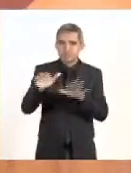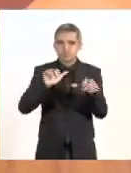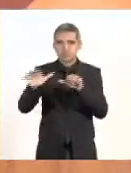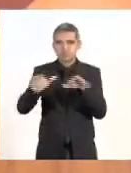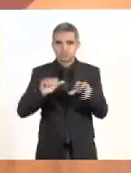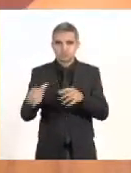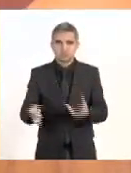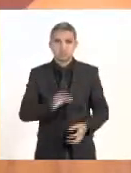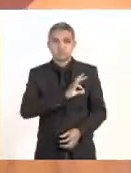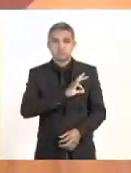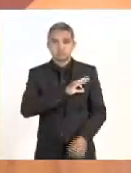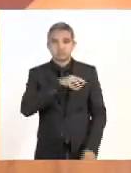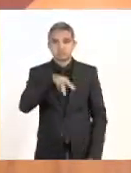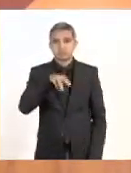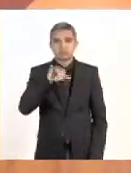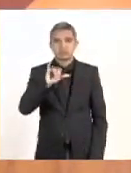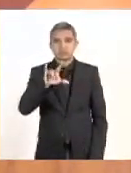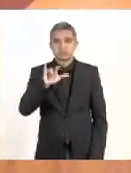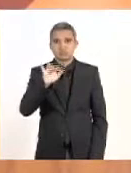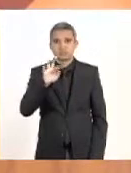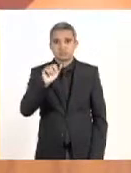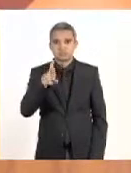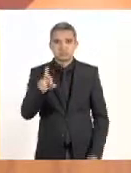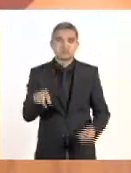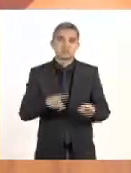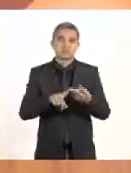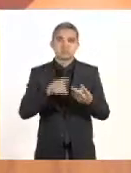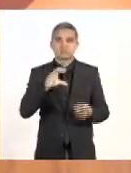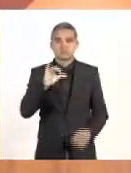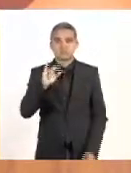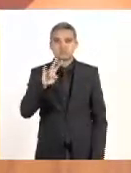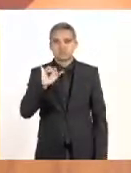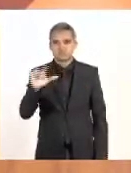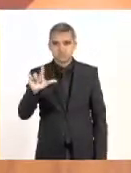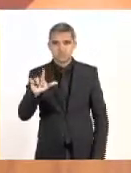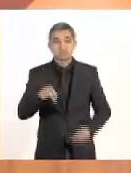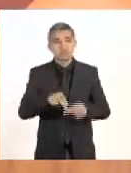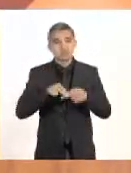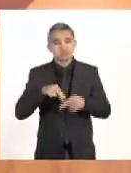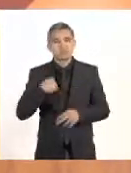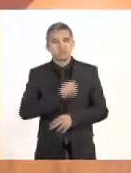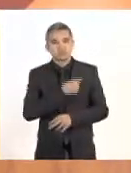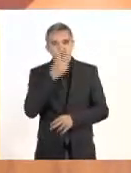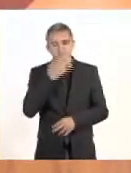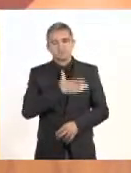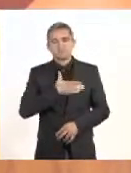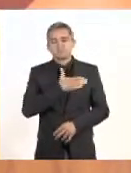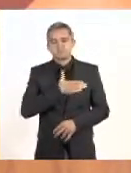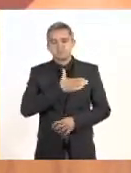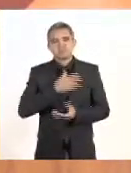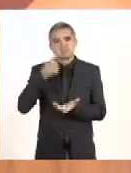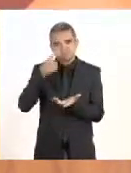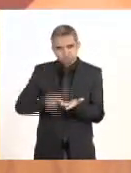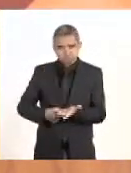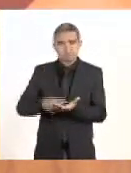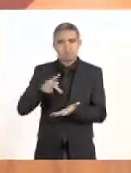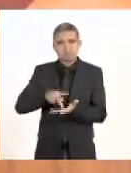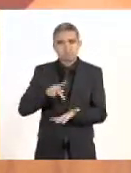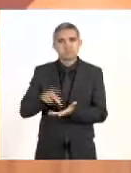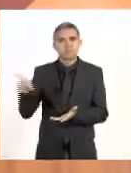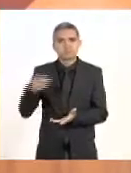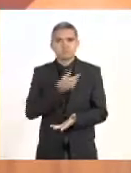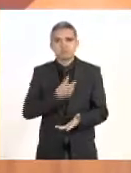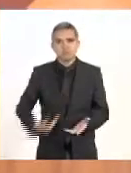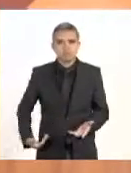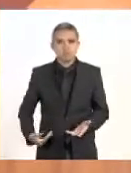Então ficamos honrados pelo compromisso assumido, pela responsabilidade do governo em realmente ampliar, até porque o